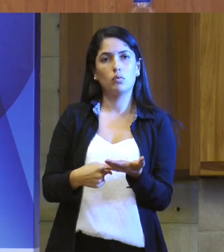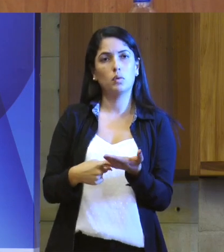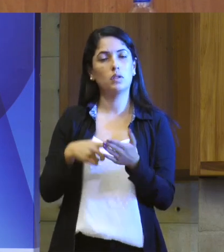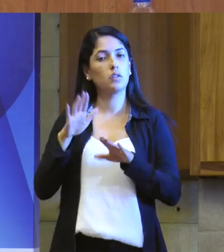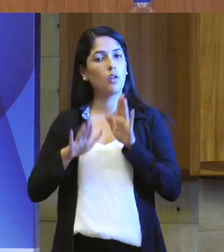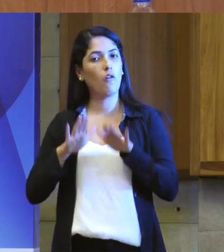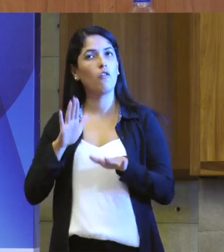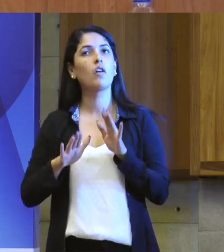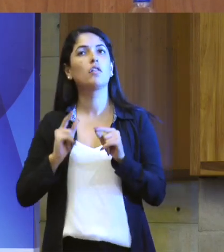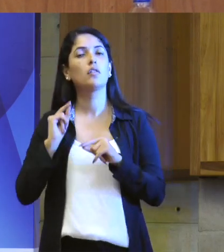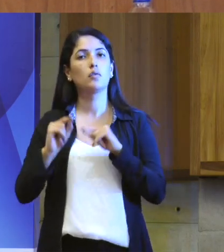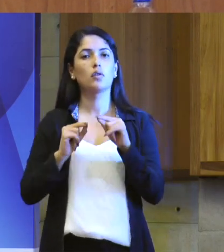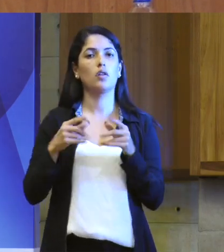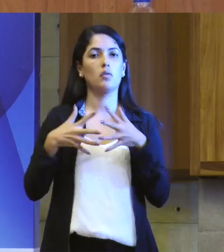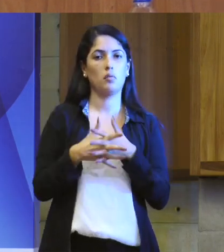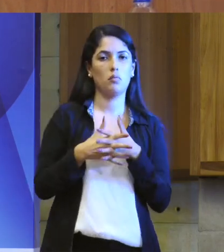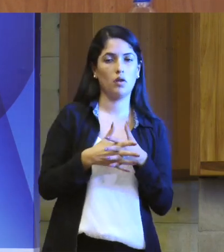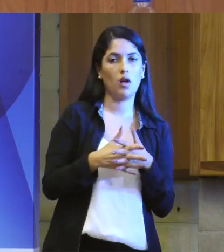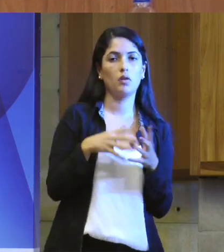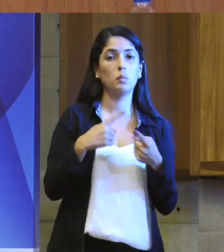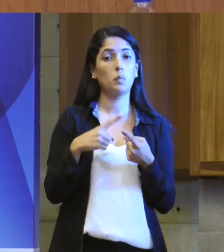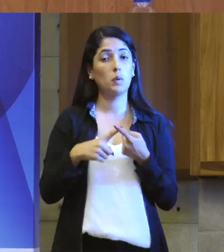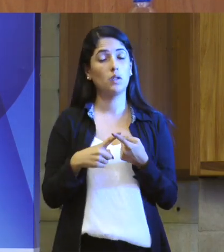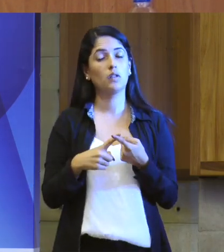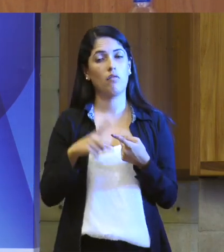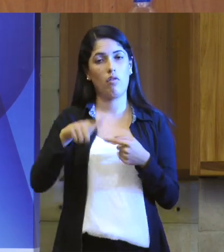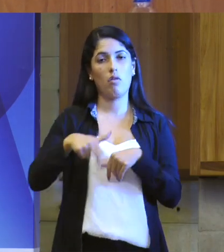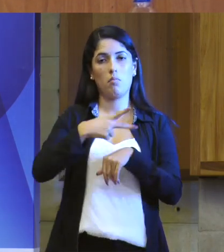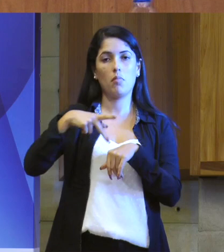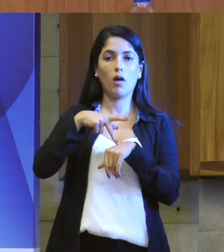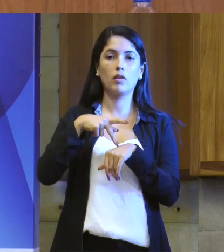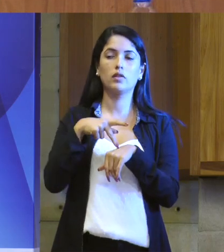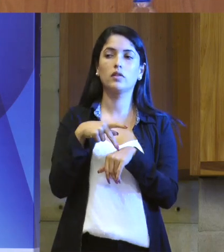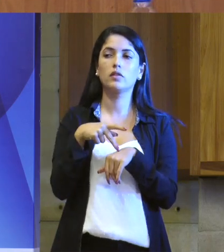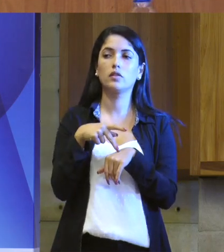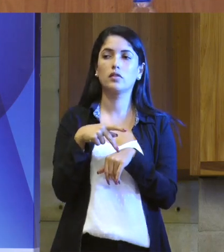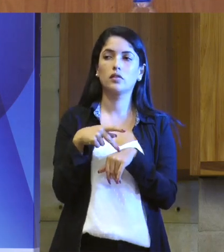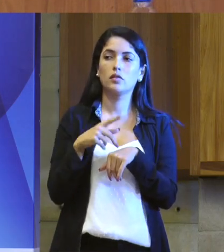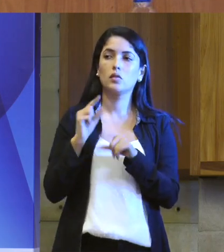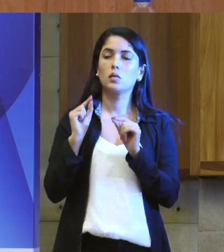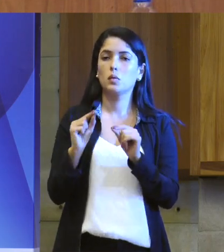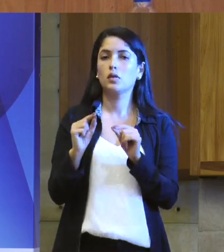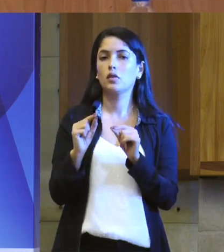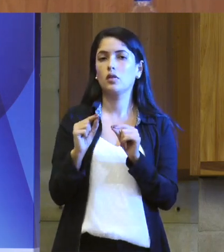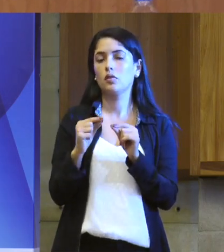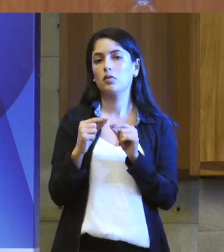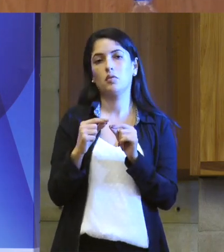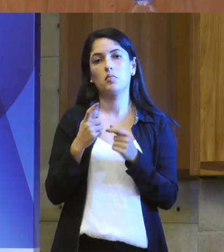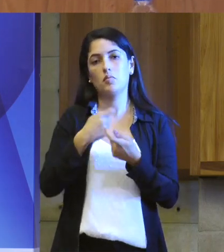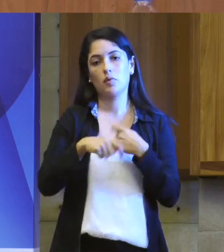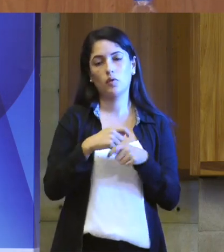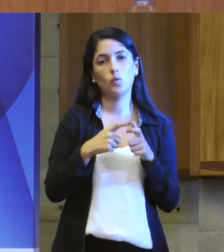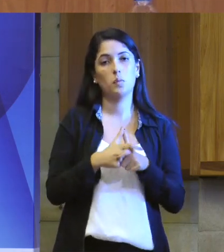seja dos acordos mais complicados porque é um país é um mercado no qual nós temos um enorme interesse